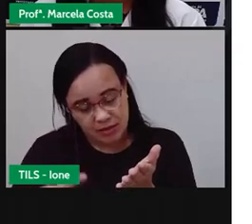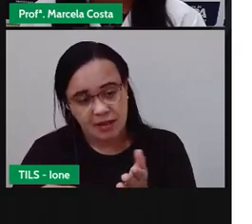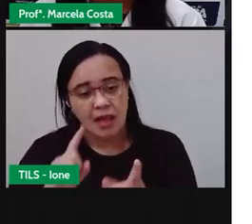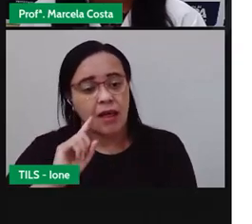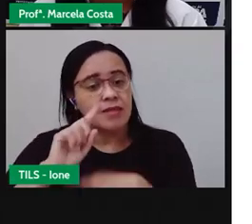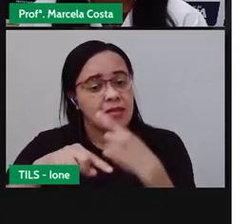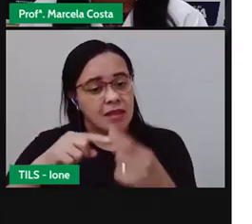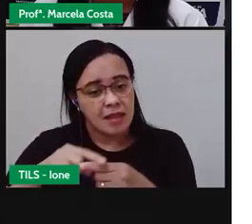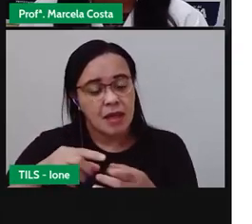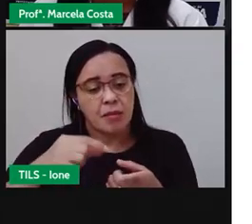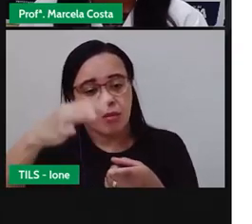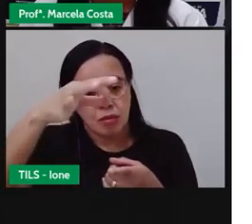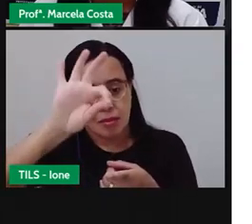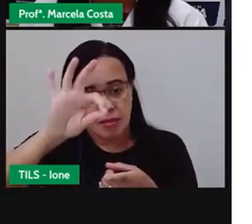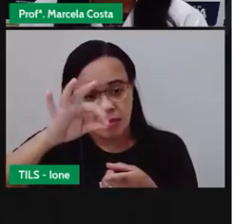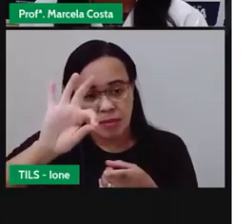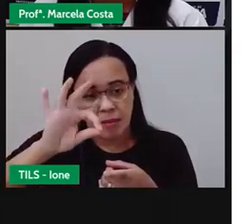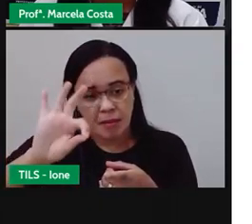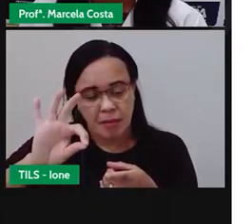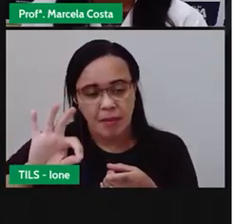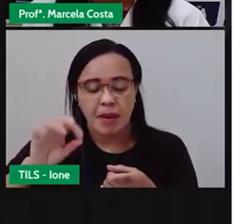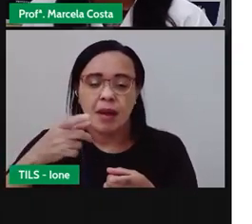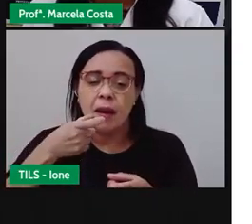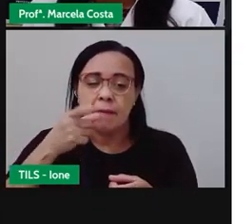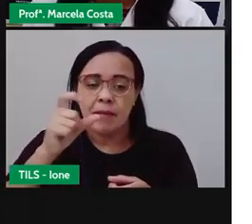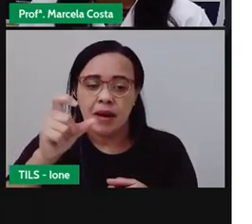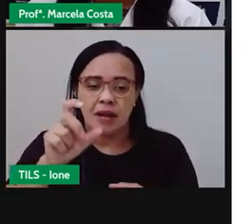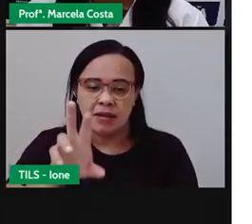letra R das palavras.